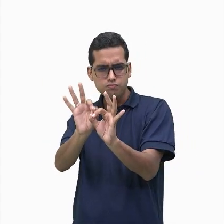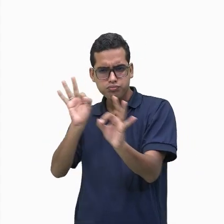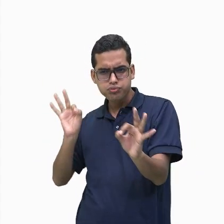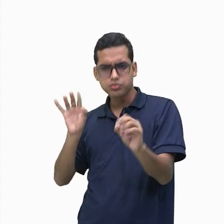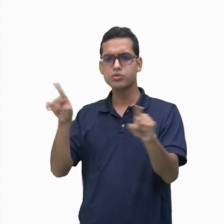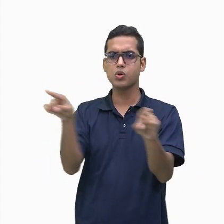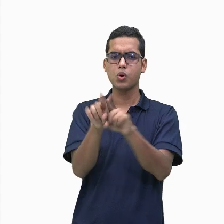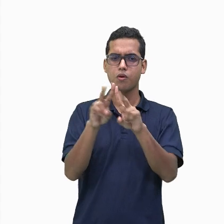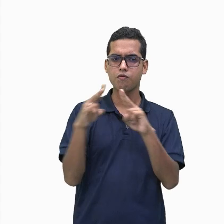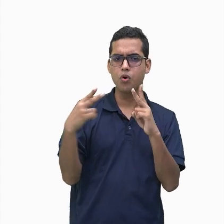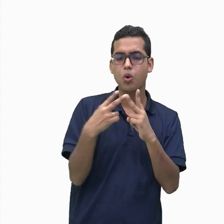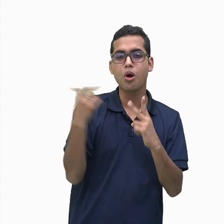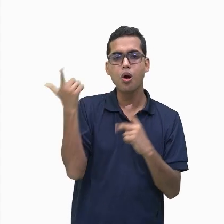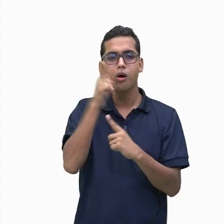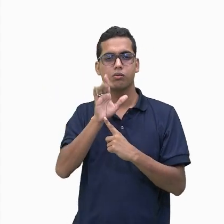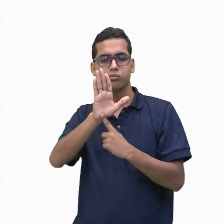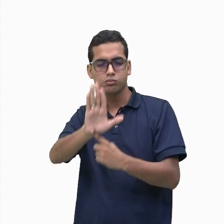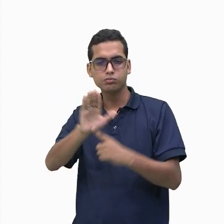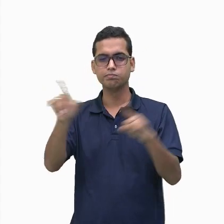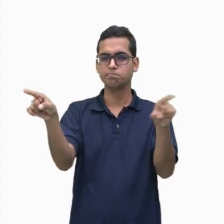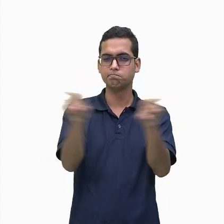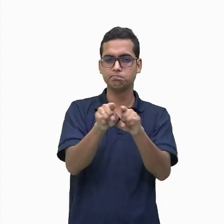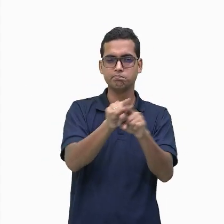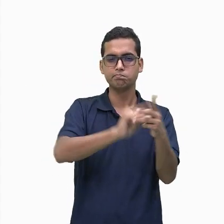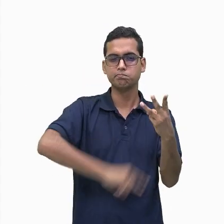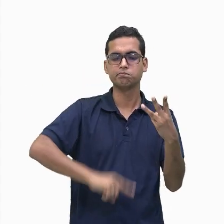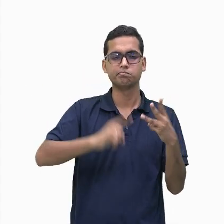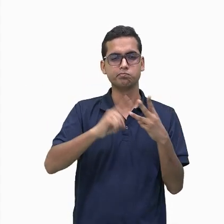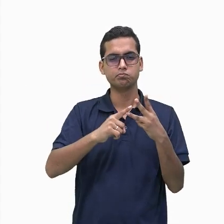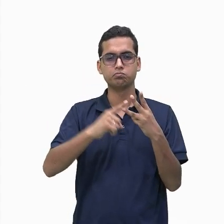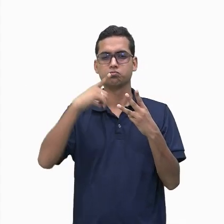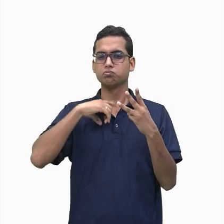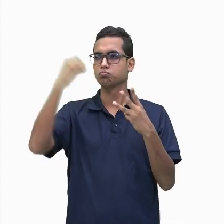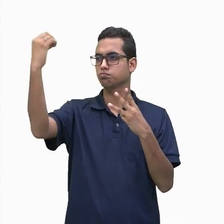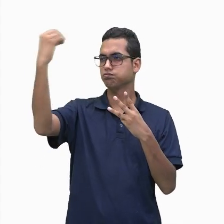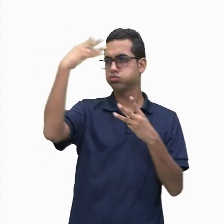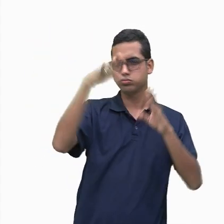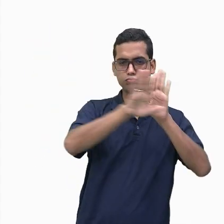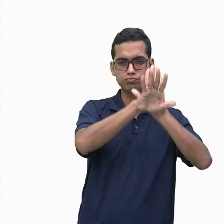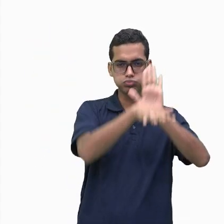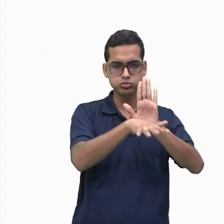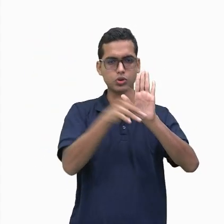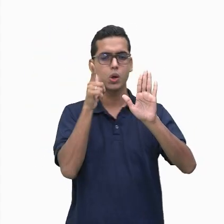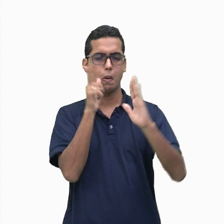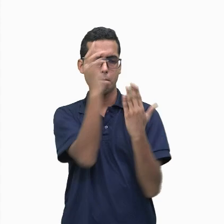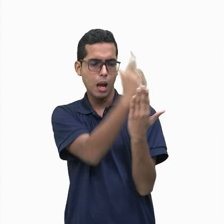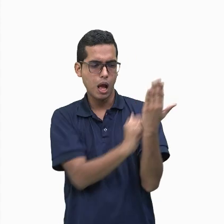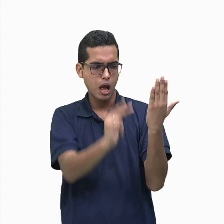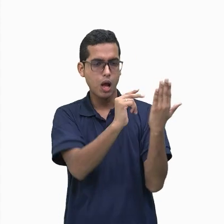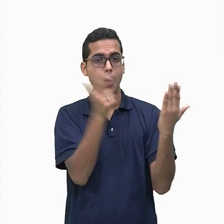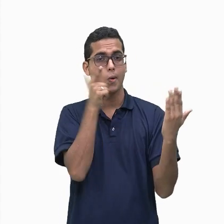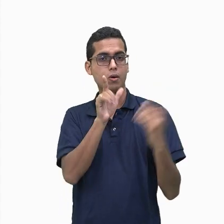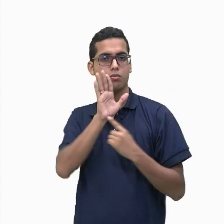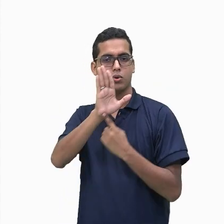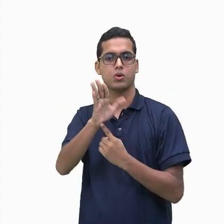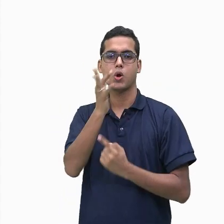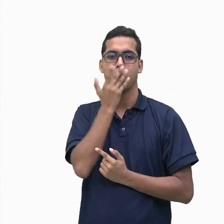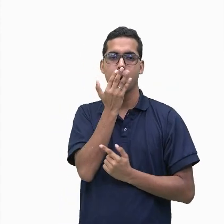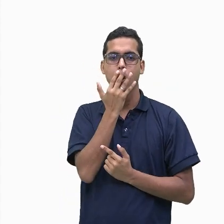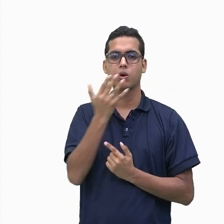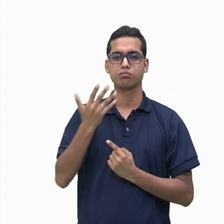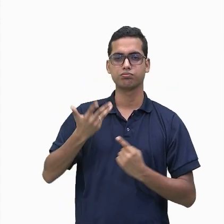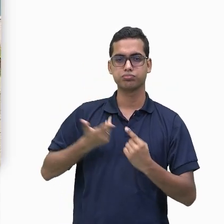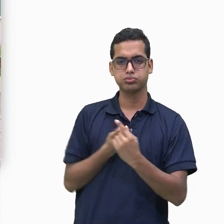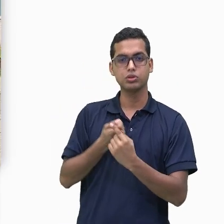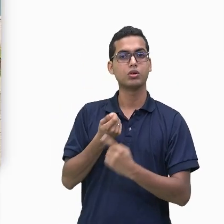lá no chiaroscuro. ênfase na luz e na sombra sem a distração de várias cores. Mais uma vez eu trago